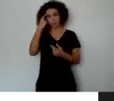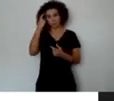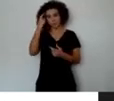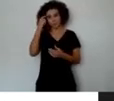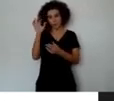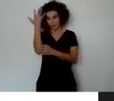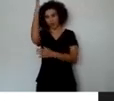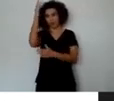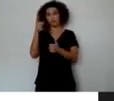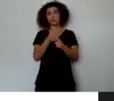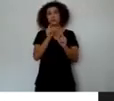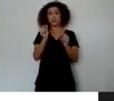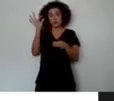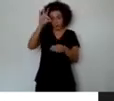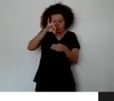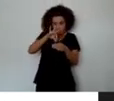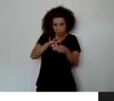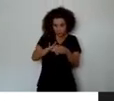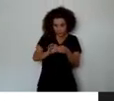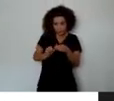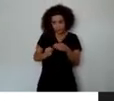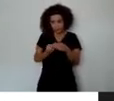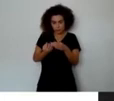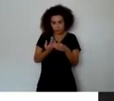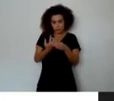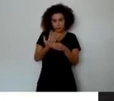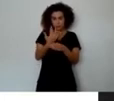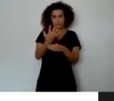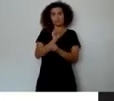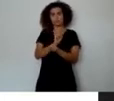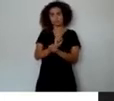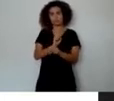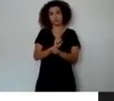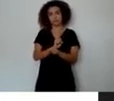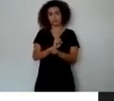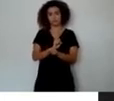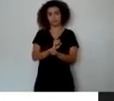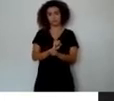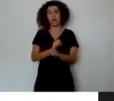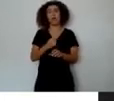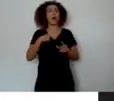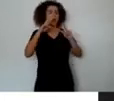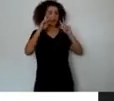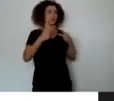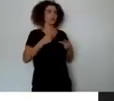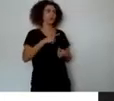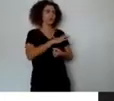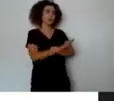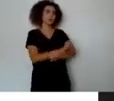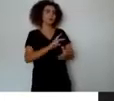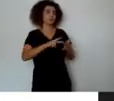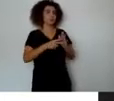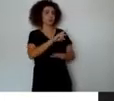primeiro momento. E nem reconhecer que existe racismo significa que ele vai ter fim, né? E sim.